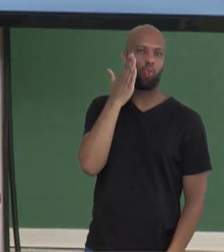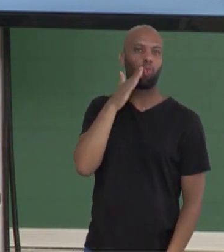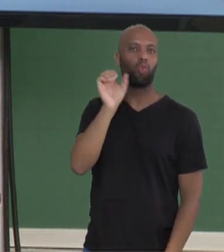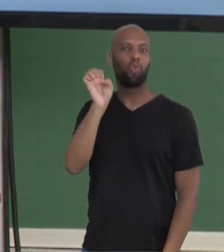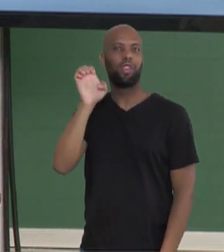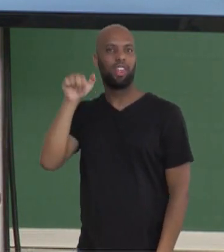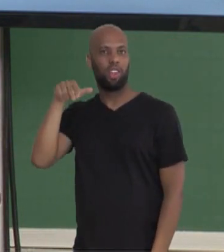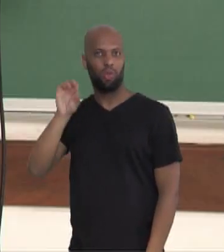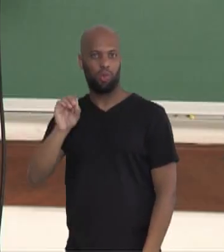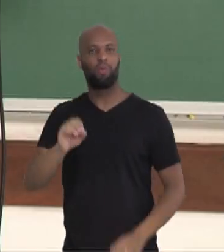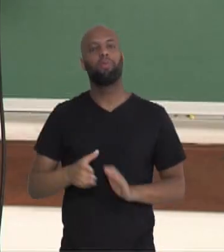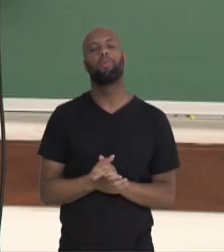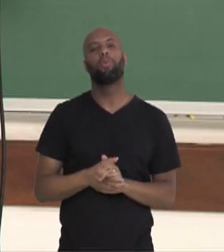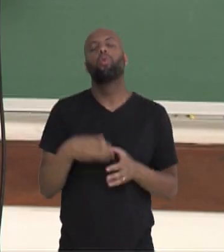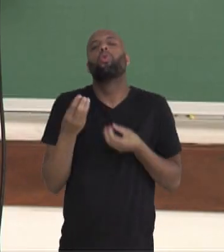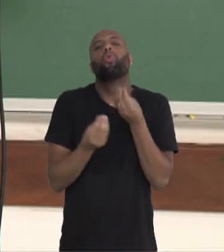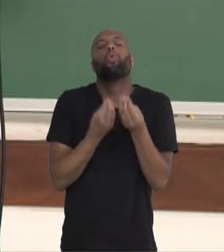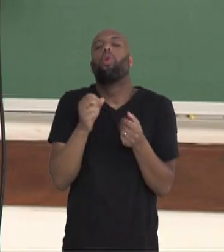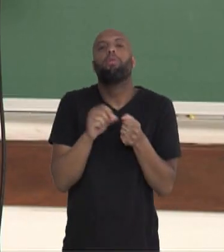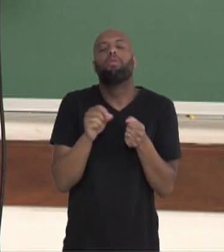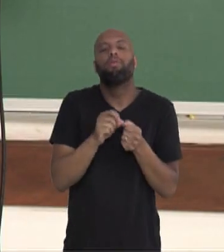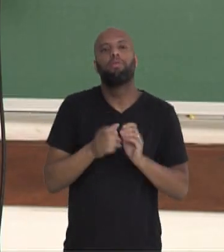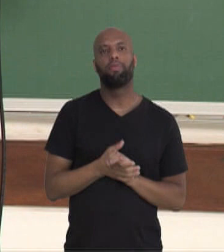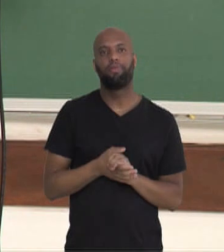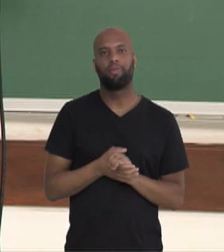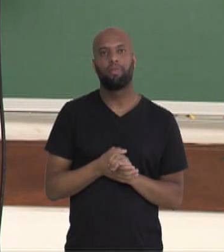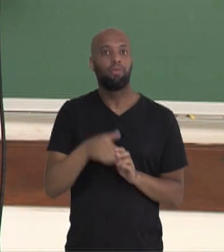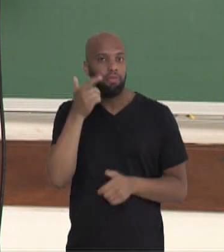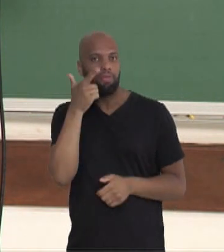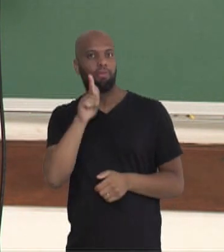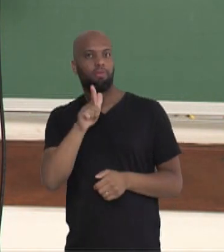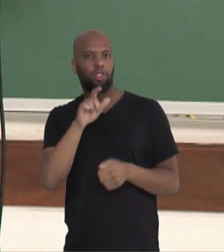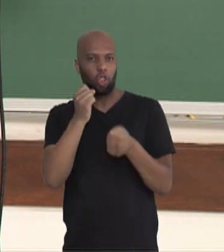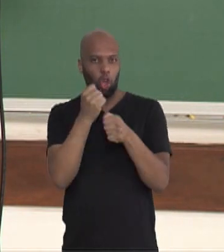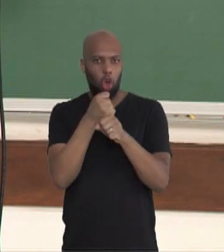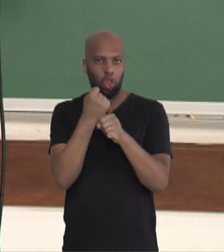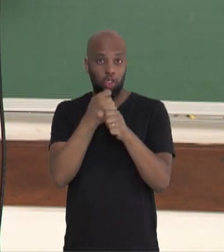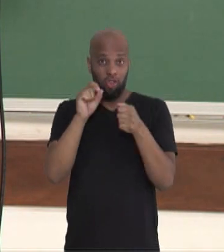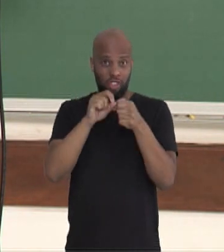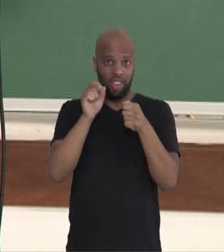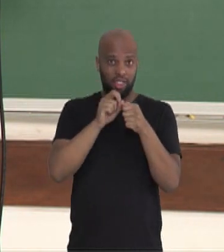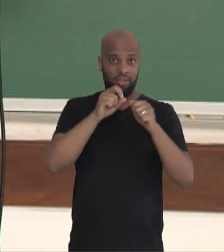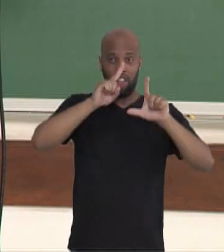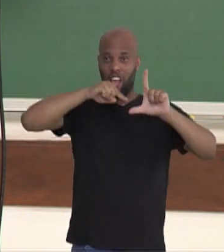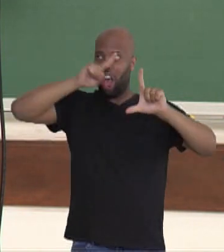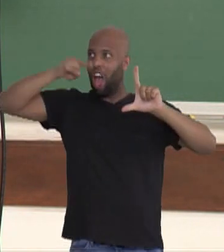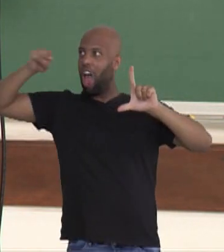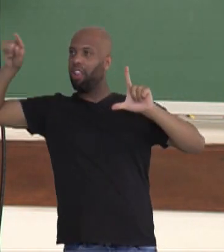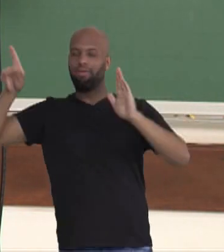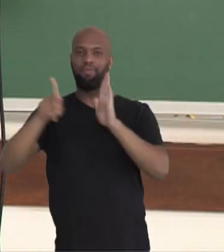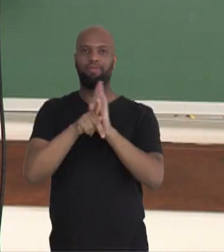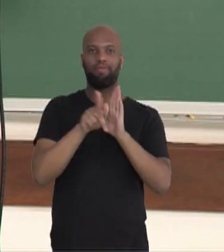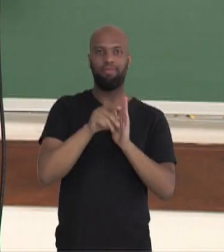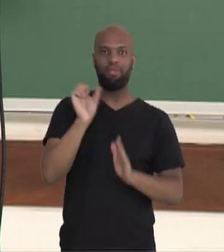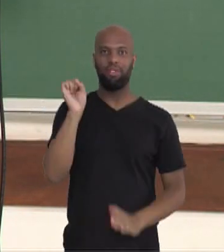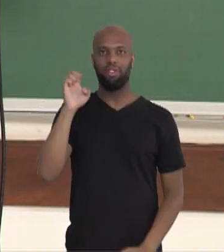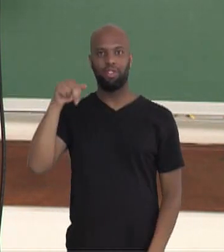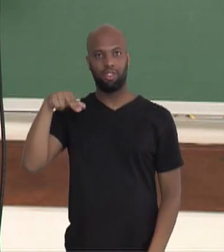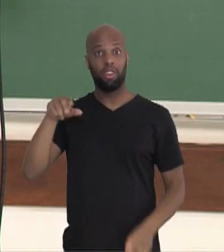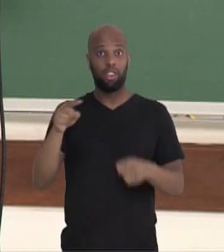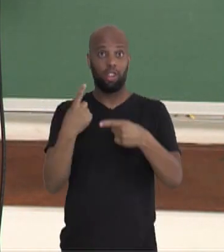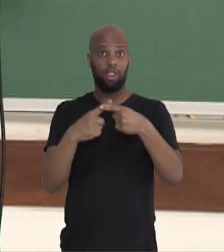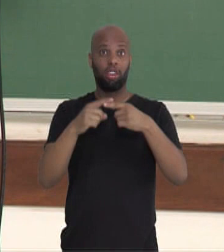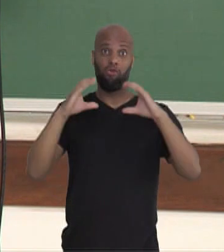aí como que a gente faz isso para construir um gráfico da função seno, tá? Porque toda função a gente